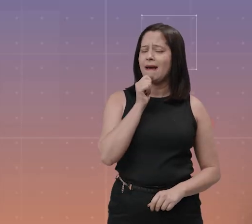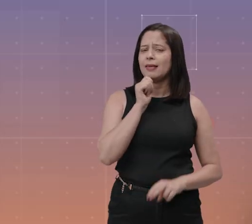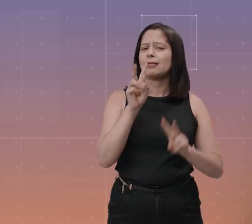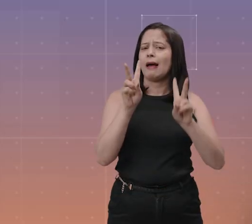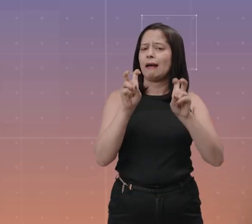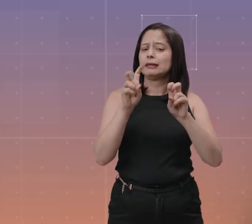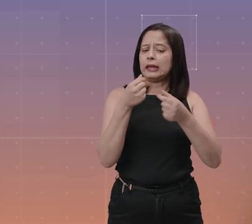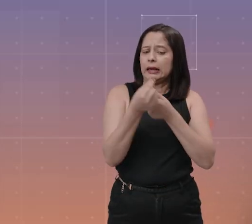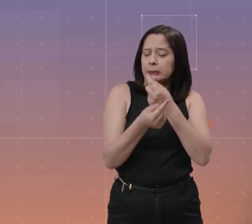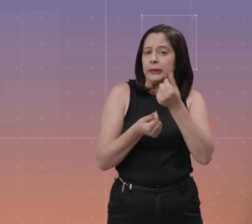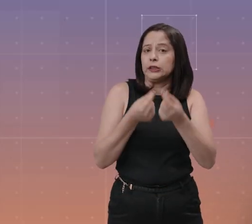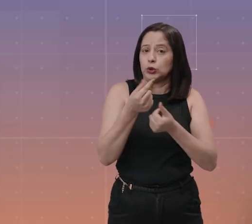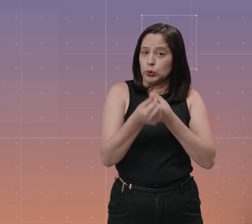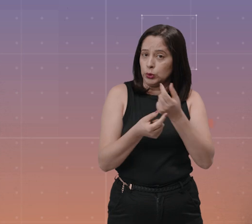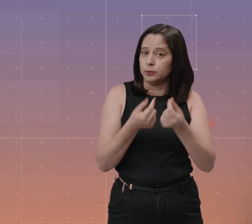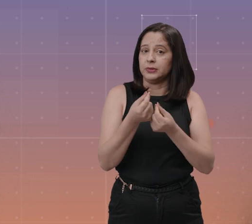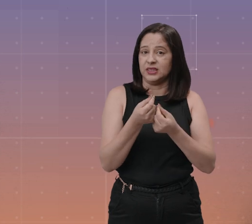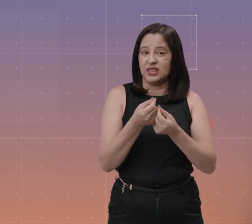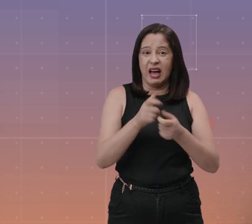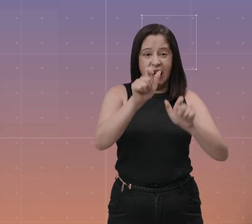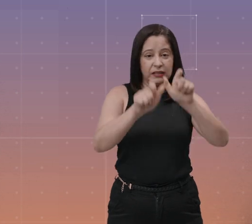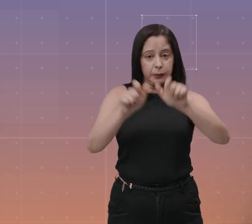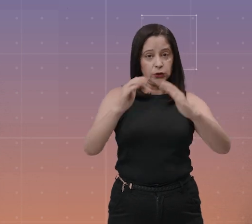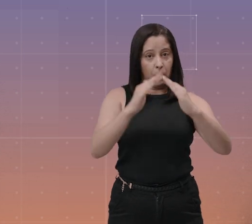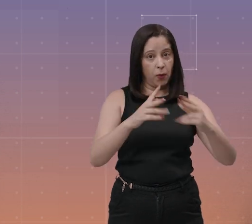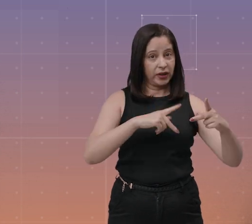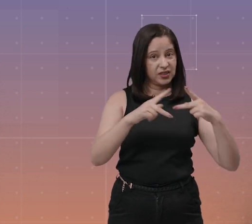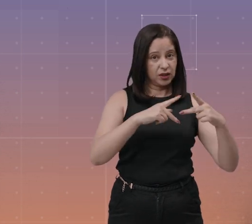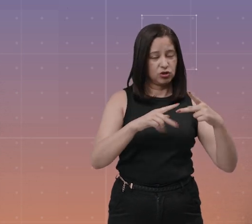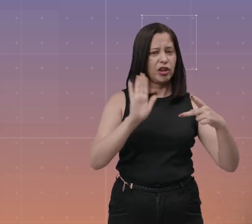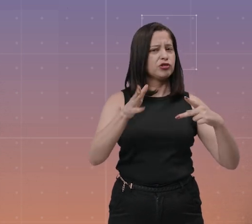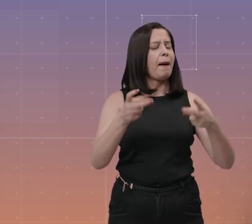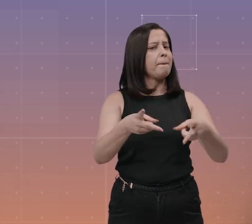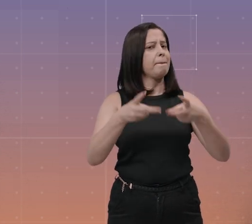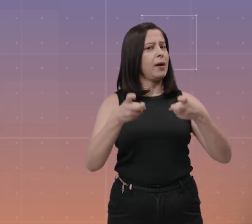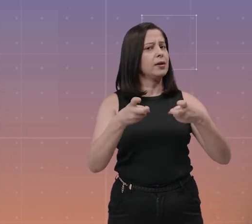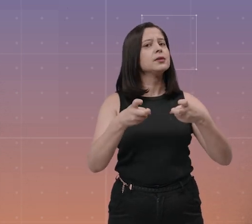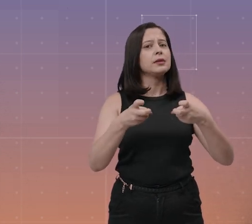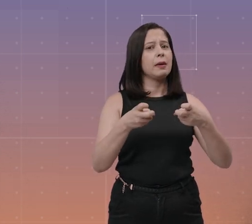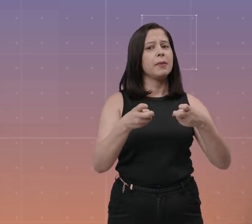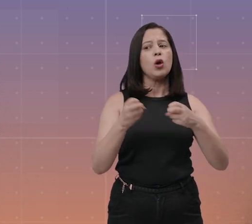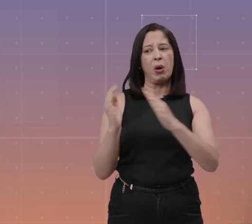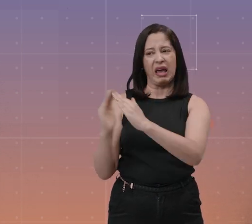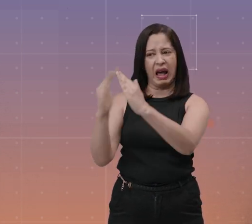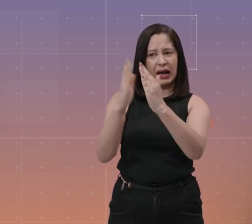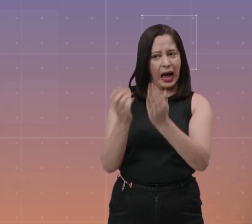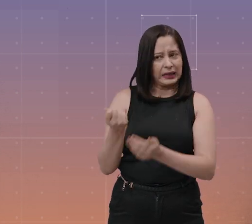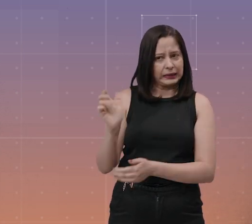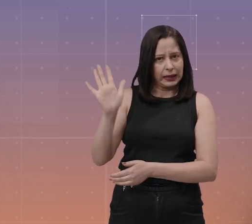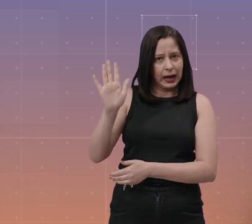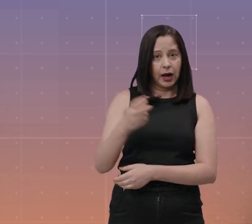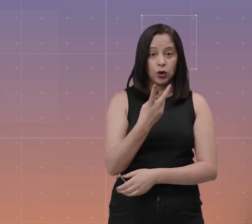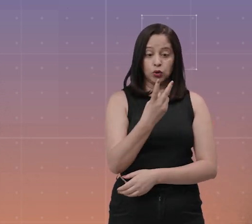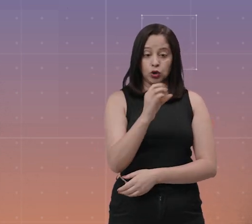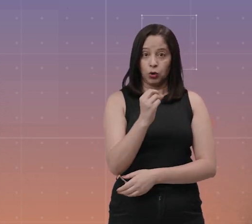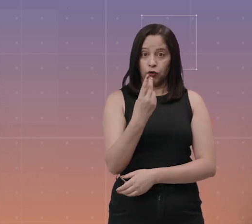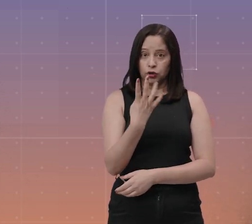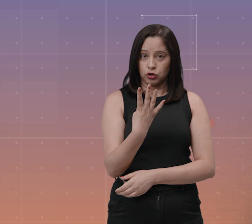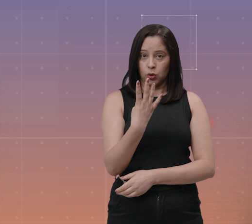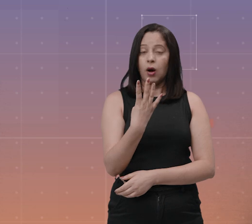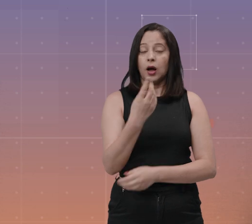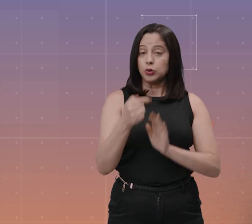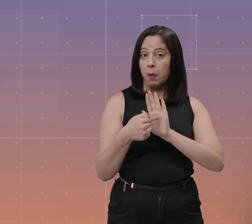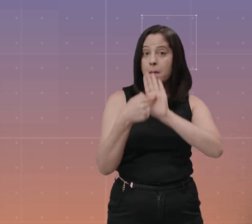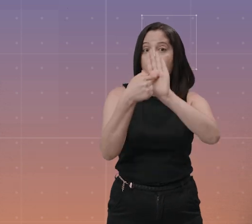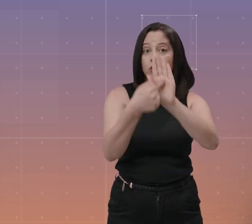gente continua falando de economia. Quem vive em São José já notou uma valorização dos imóveis. Em